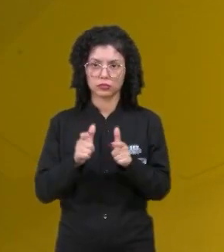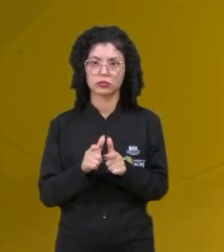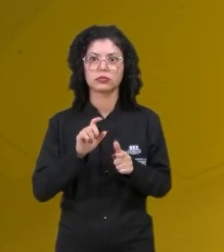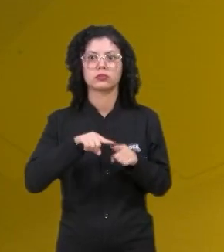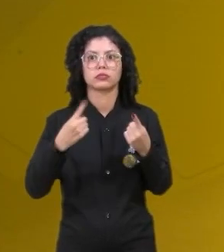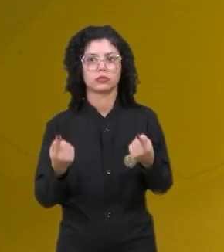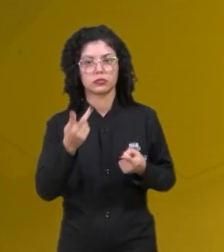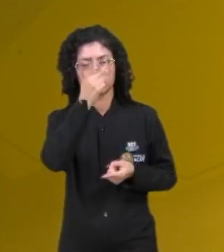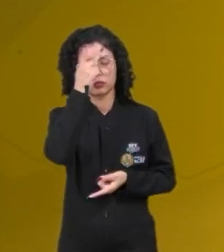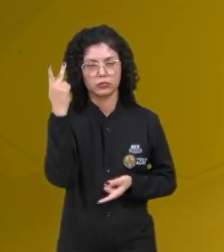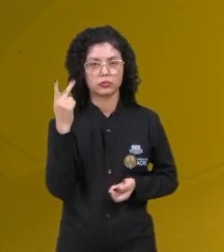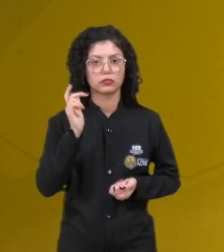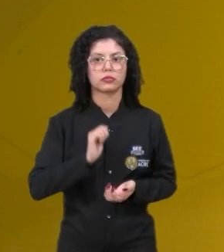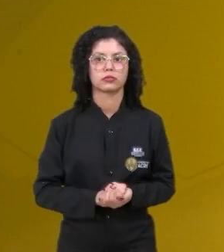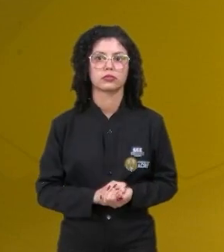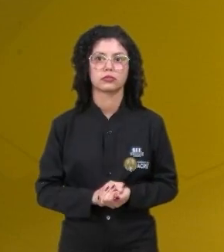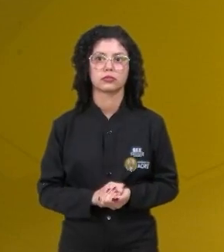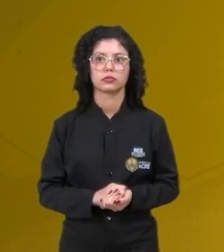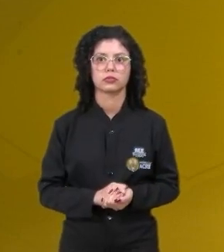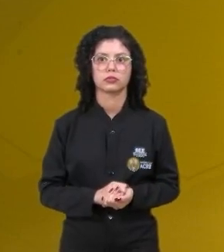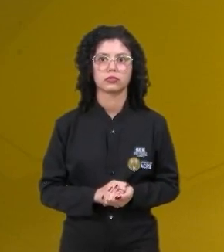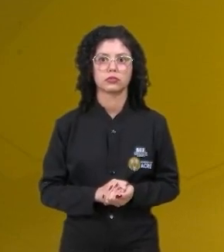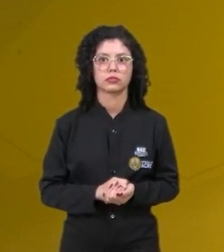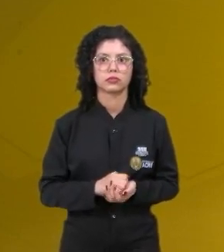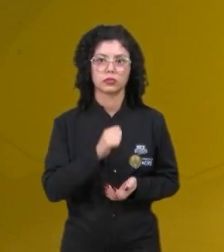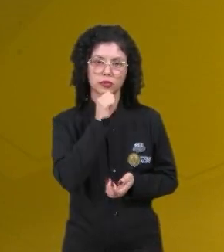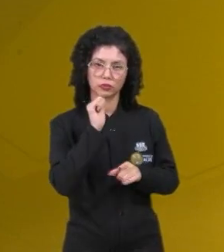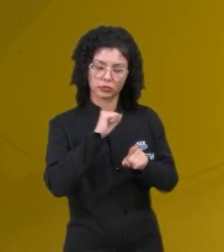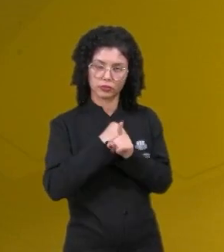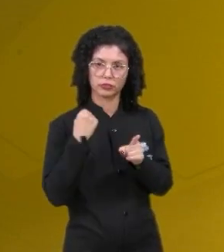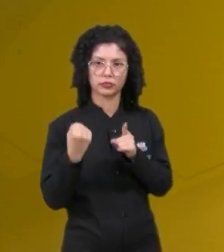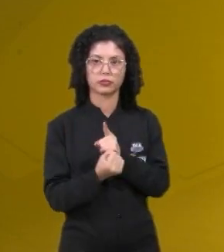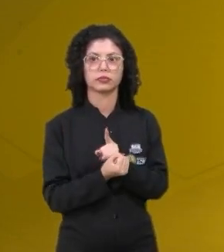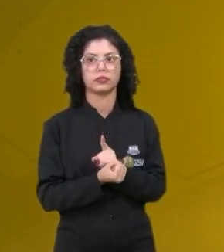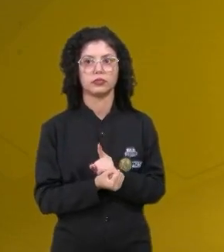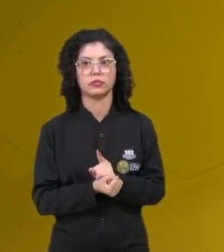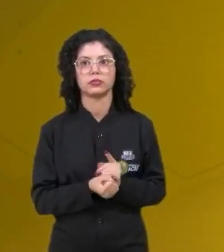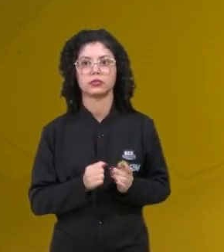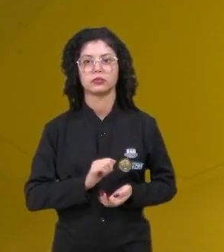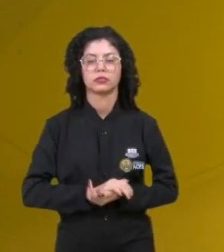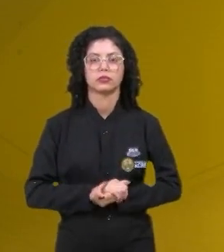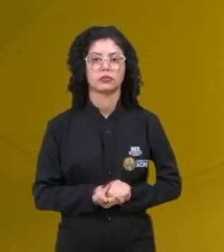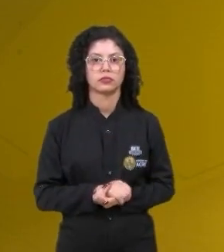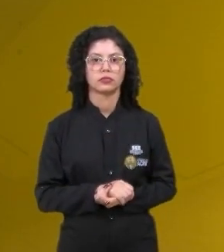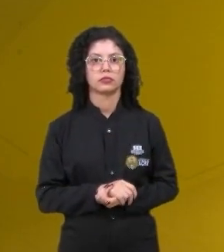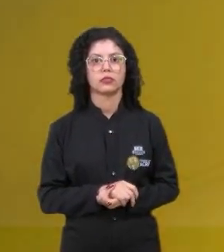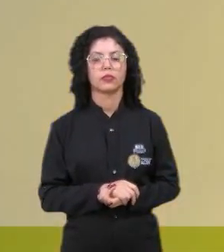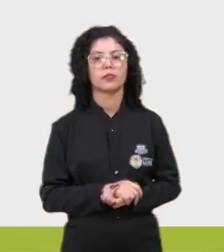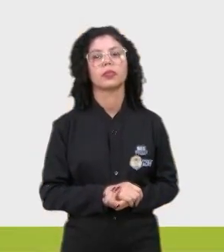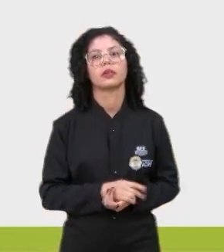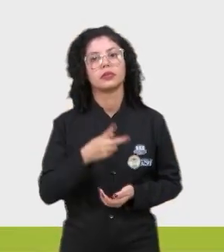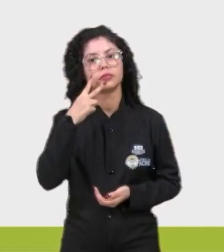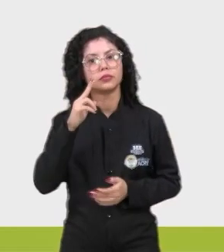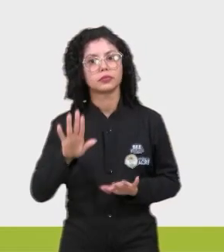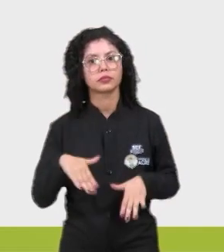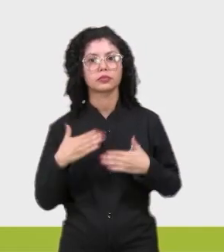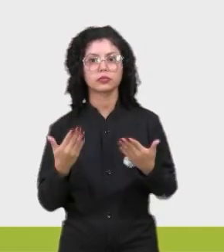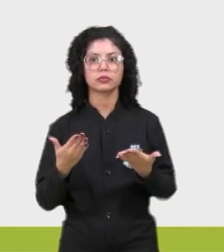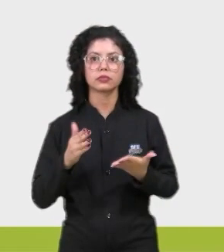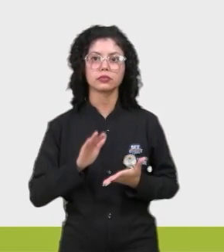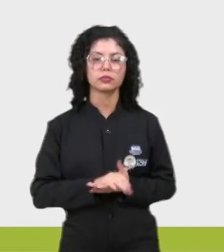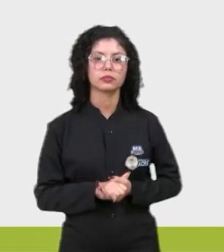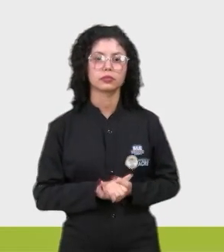mas são as pessoas que estão ali à margem da sociedade, tá? Então, vamos ver direitinho qual é esse